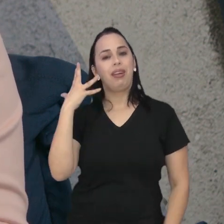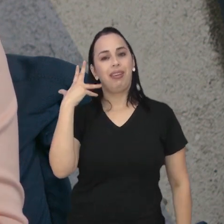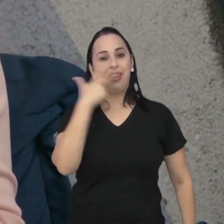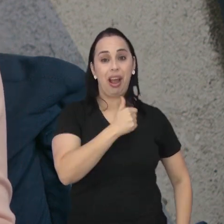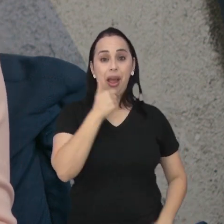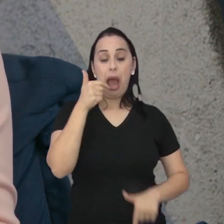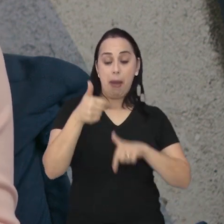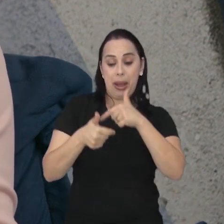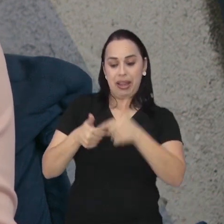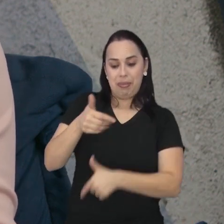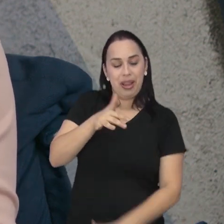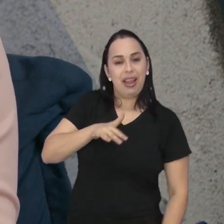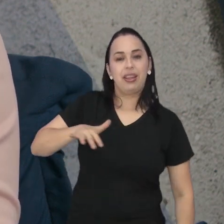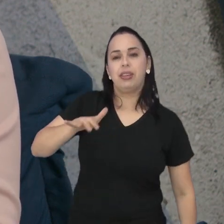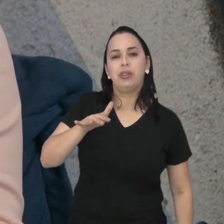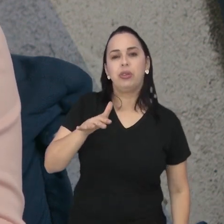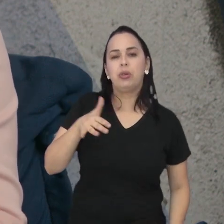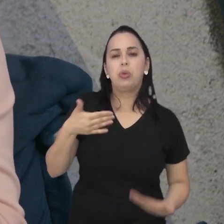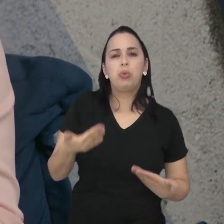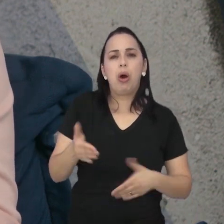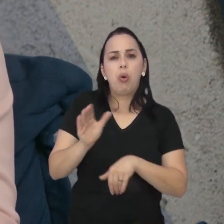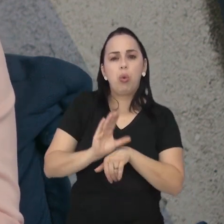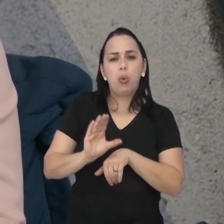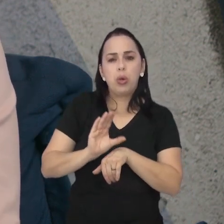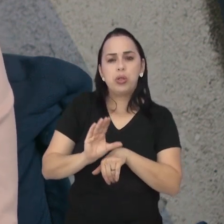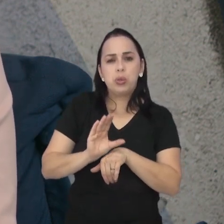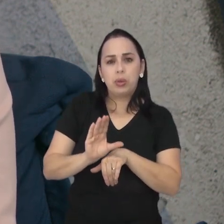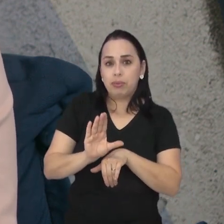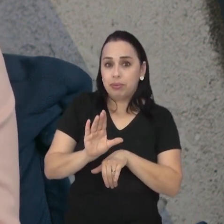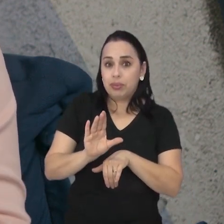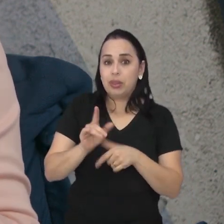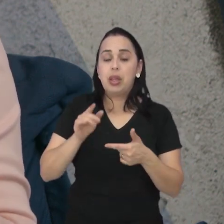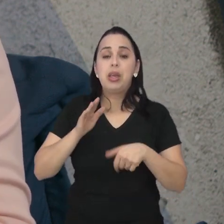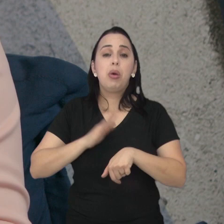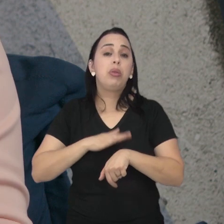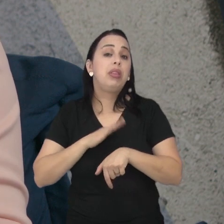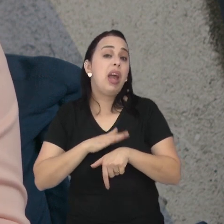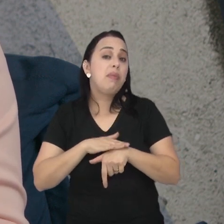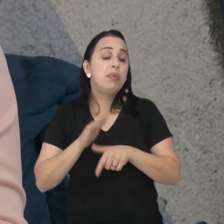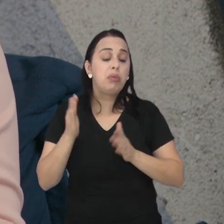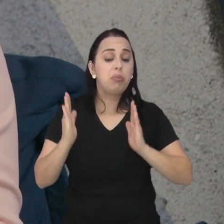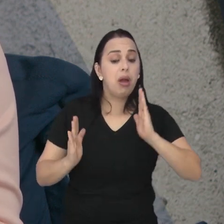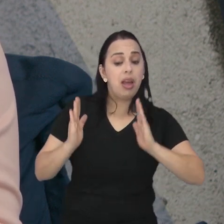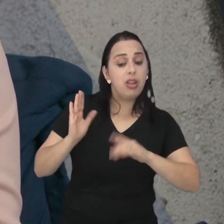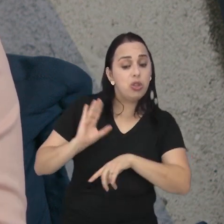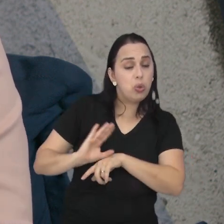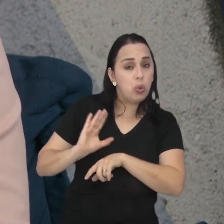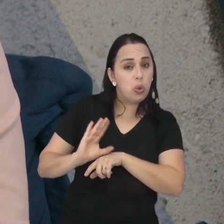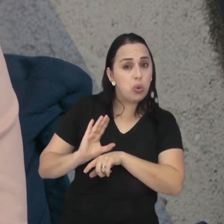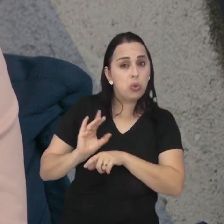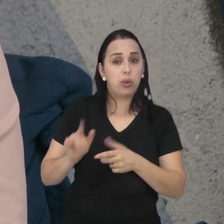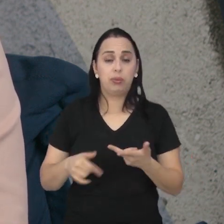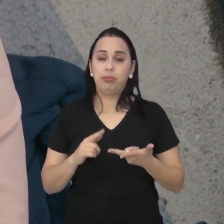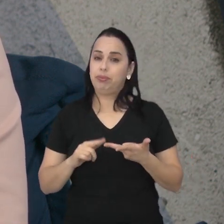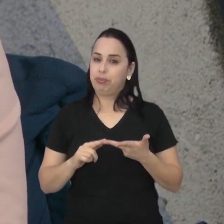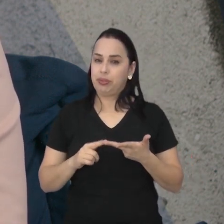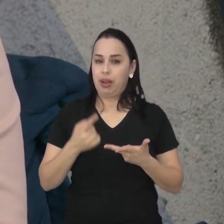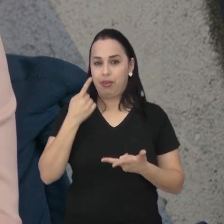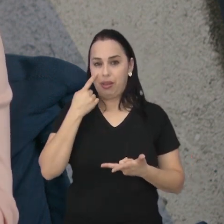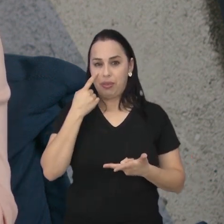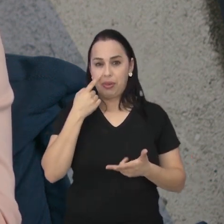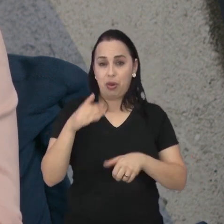E para trabalhar nessa área, qual o curso necessário? Em quanto tempo esse profissional pode atuar no